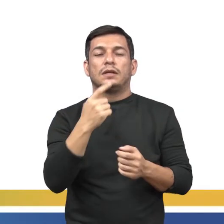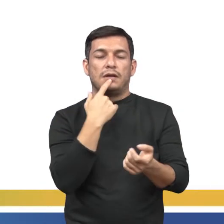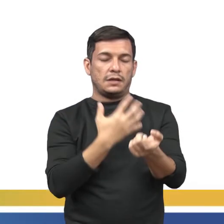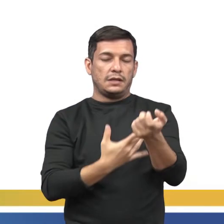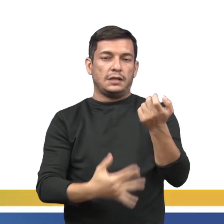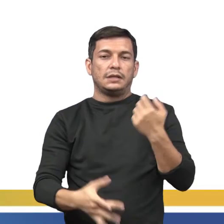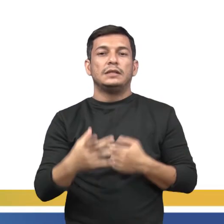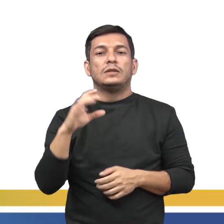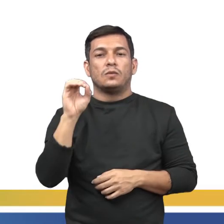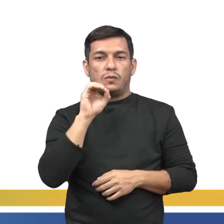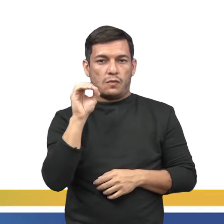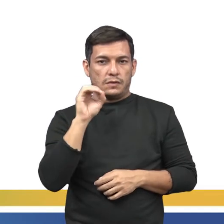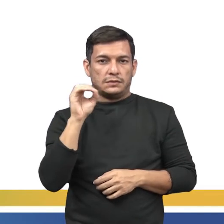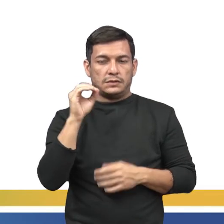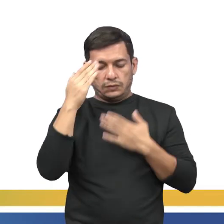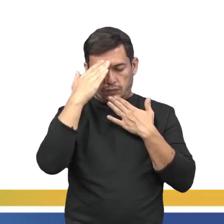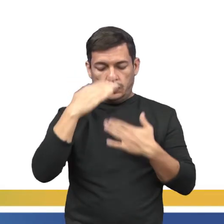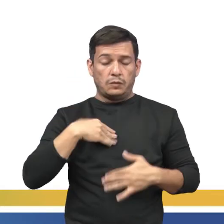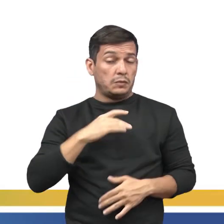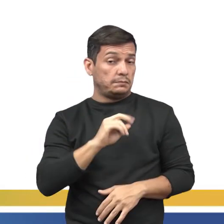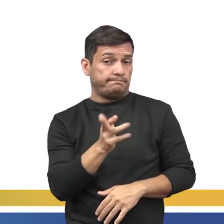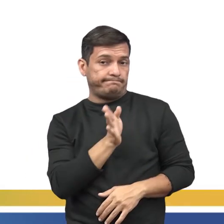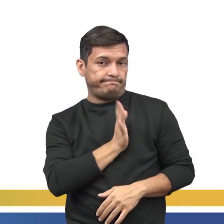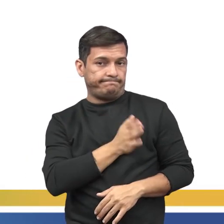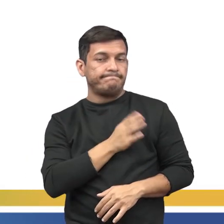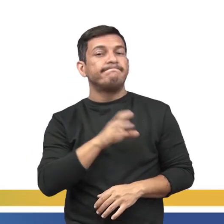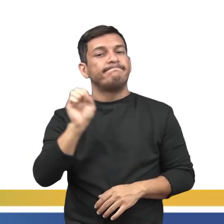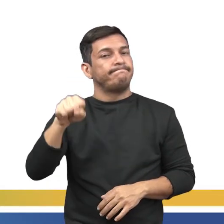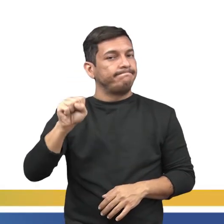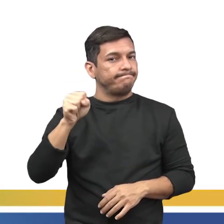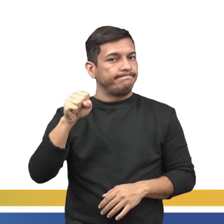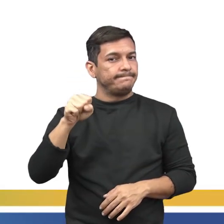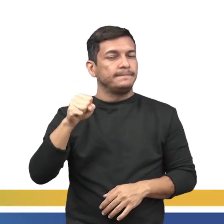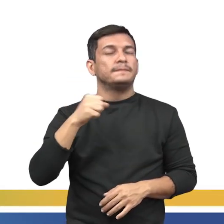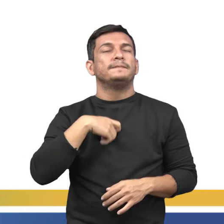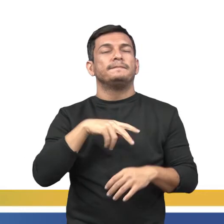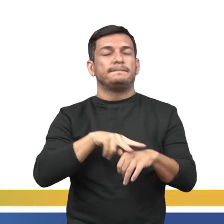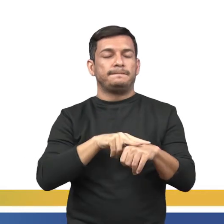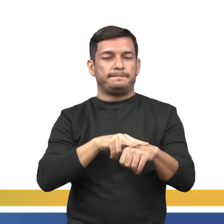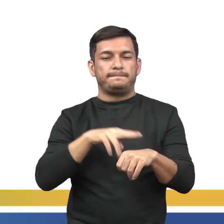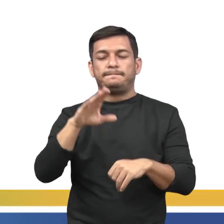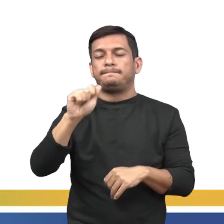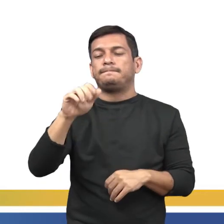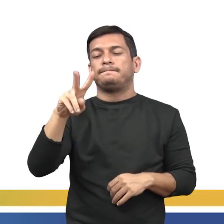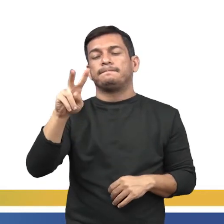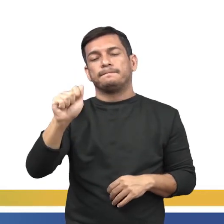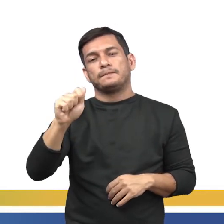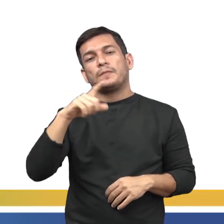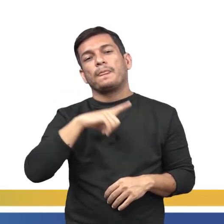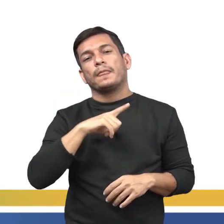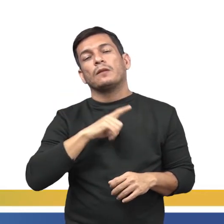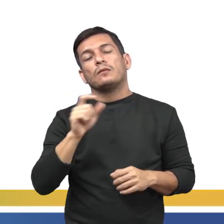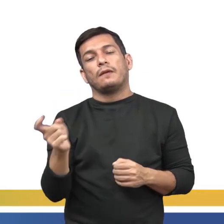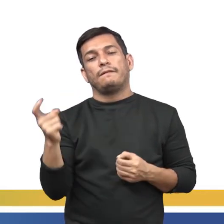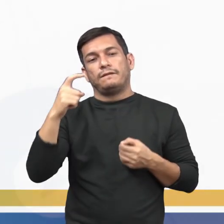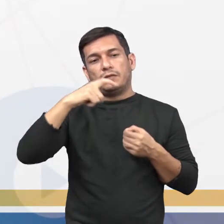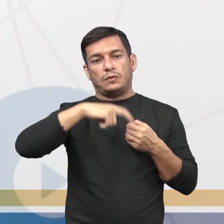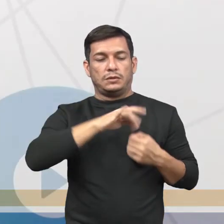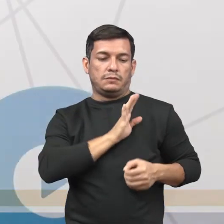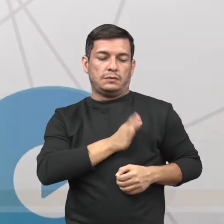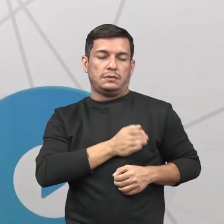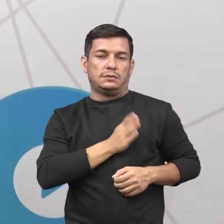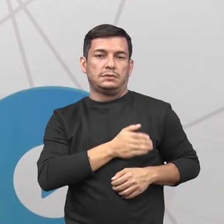veias cavas trazem o sangue rico em gás carbônico do corpo ao coração? Sim, a veia cava